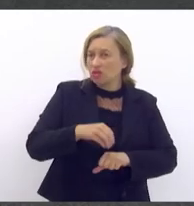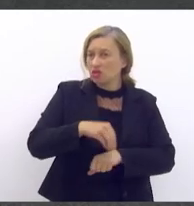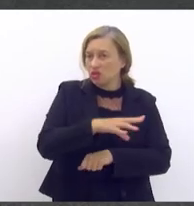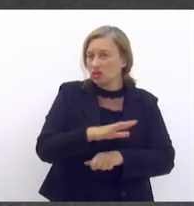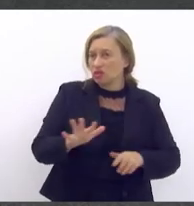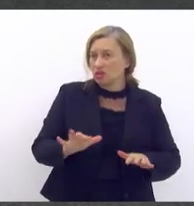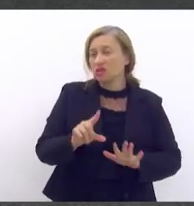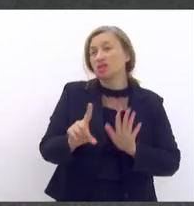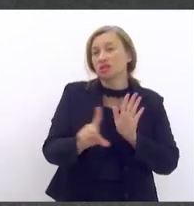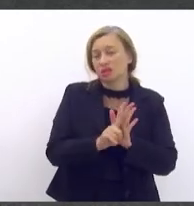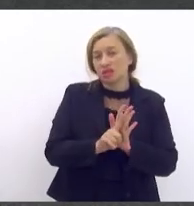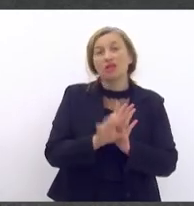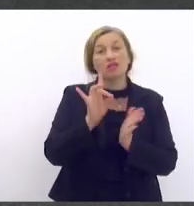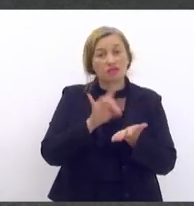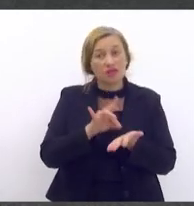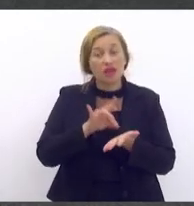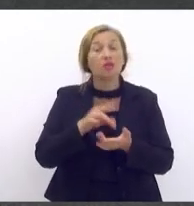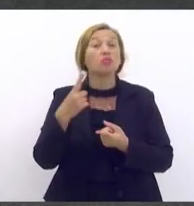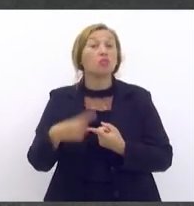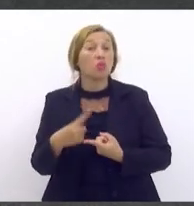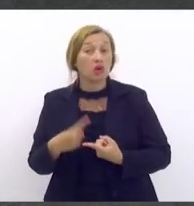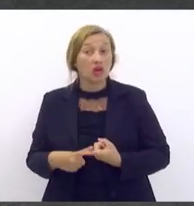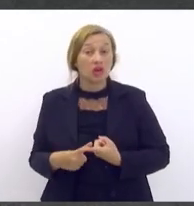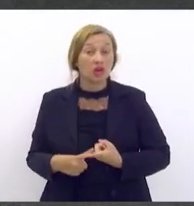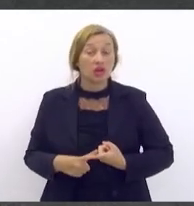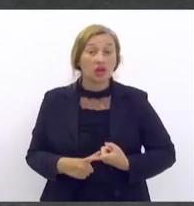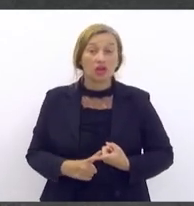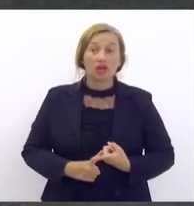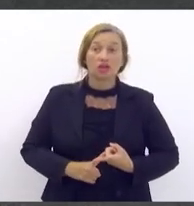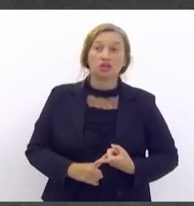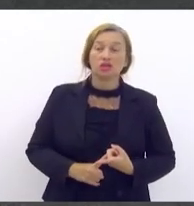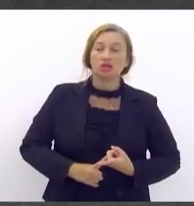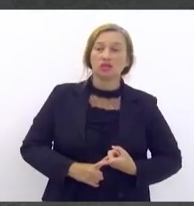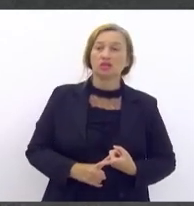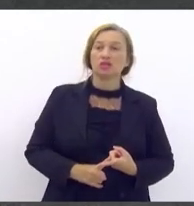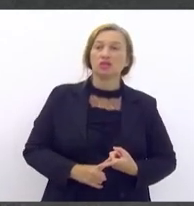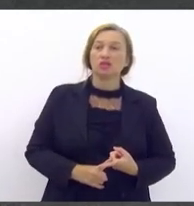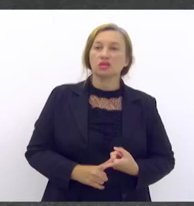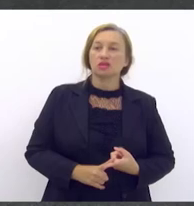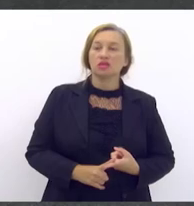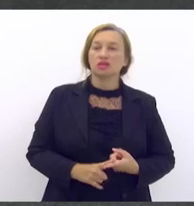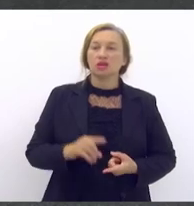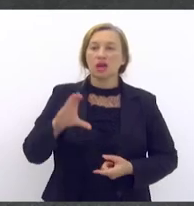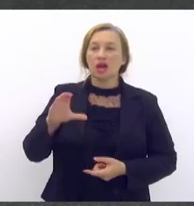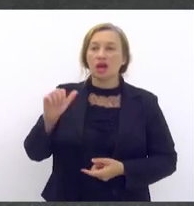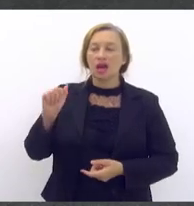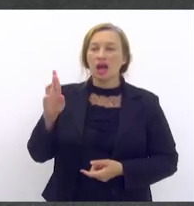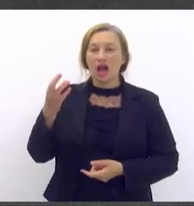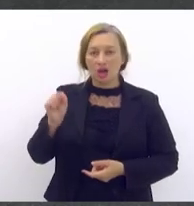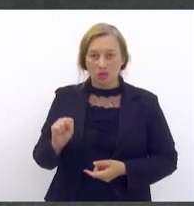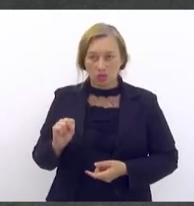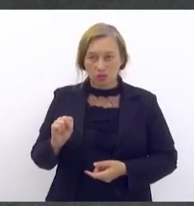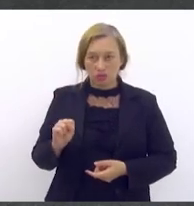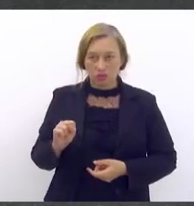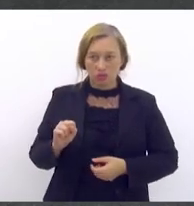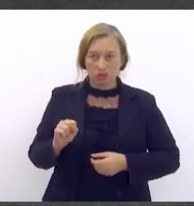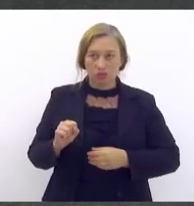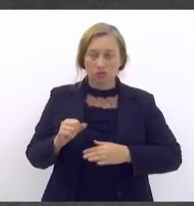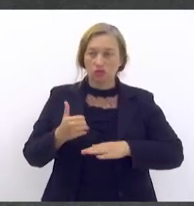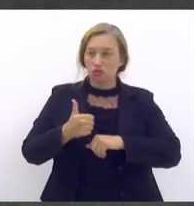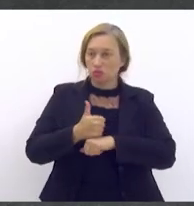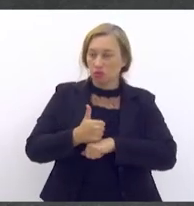indicação legislativa mesmo. Por quê? Porque trata-se de um cargo inspetor escolar e